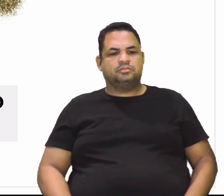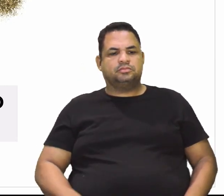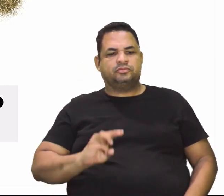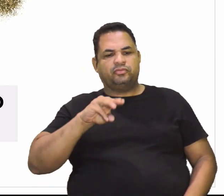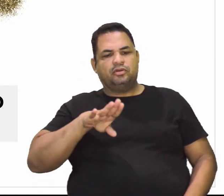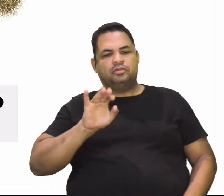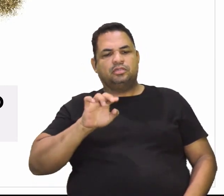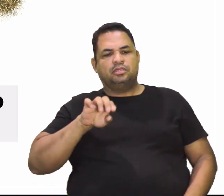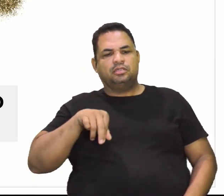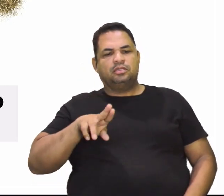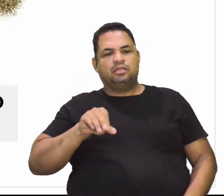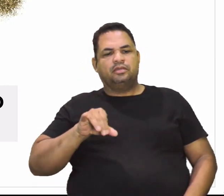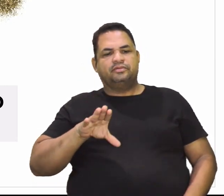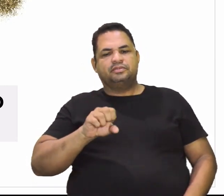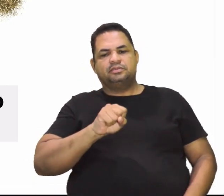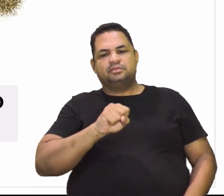Luzia.